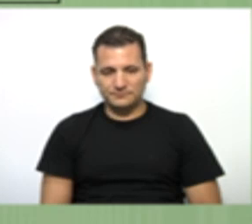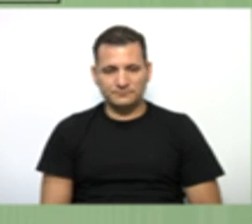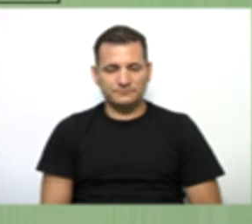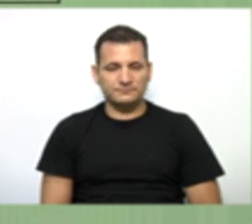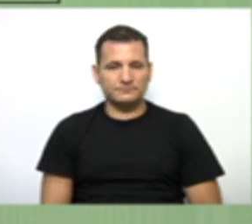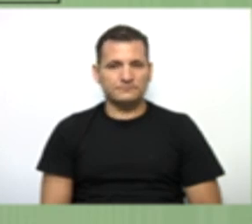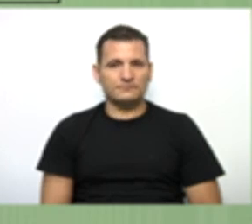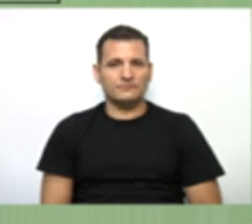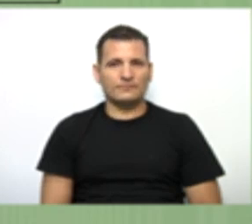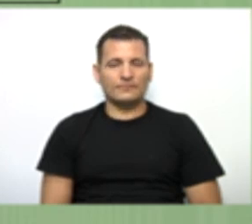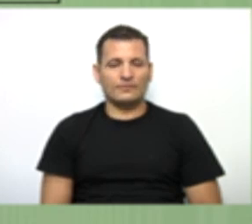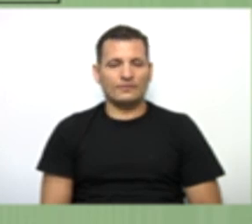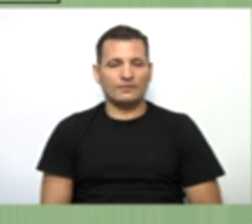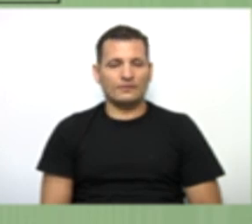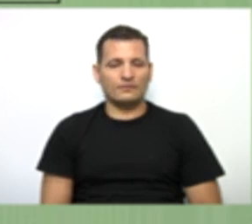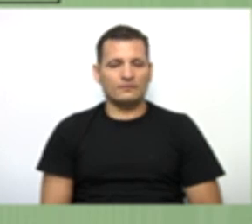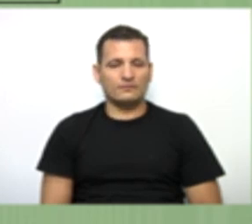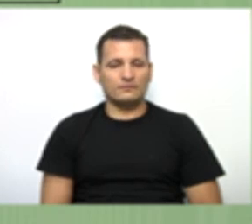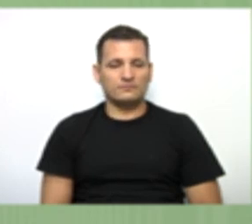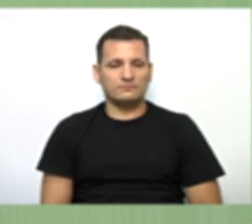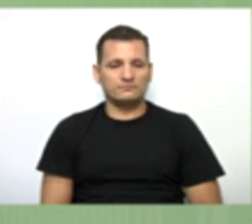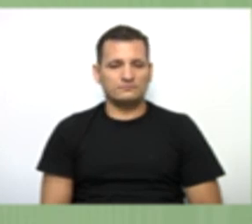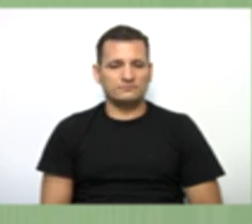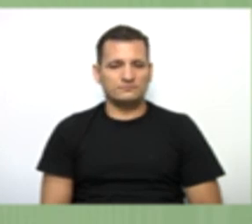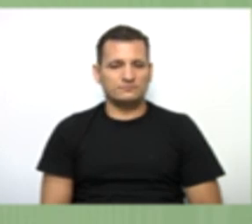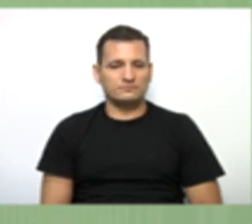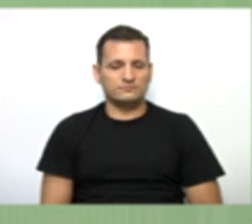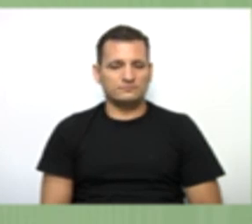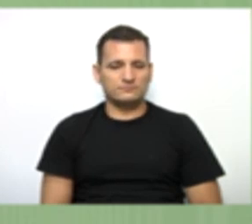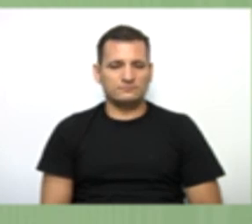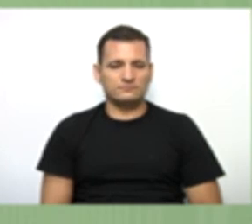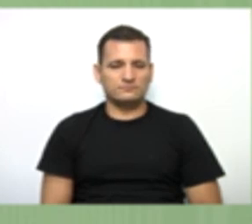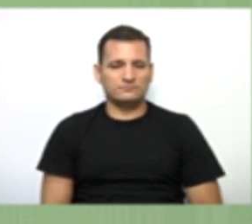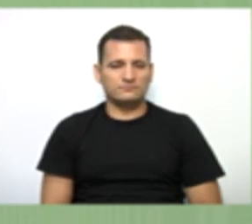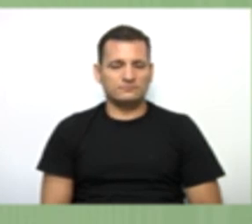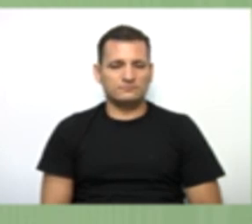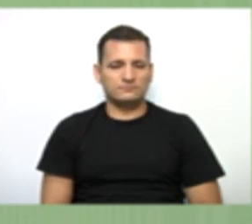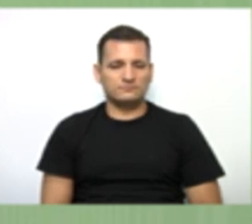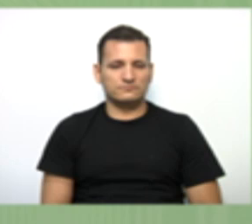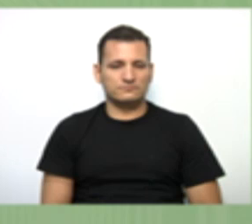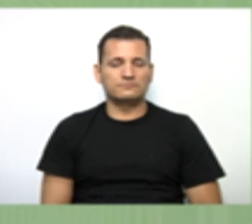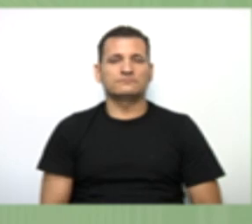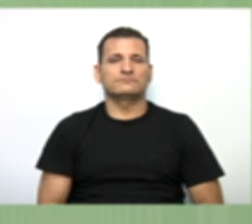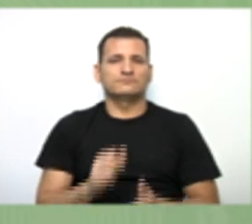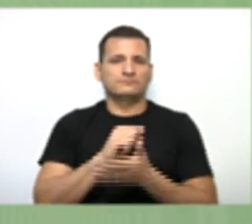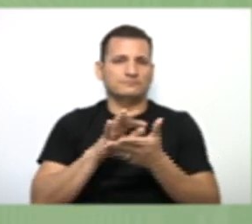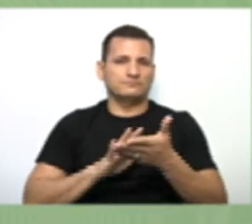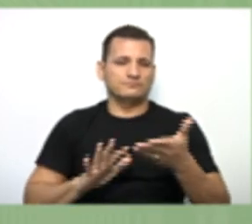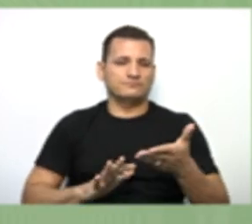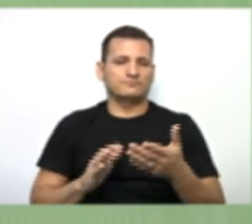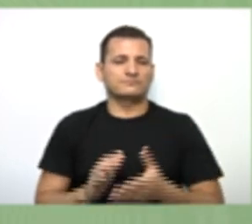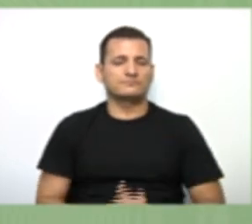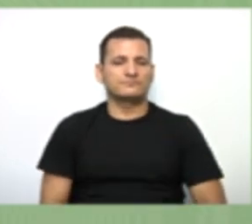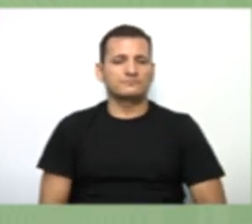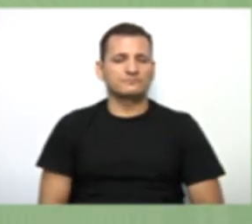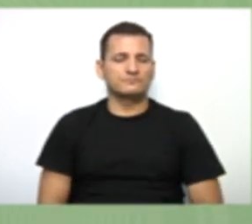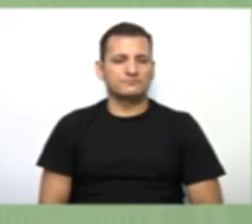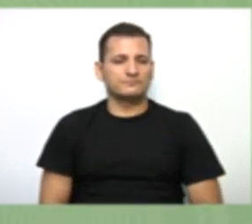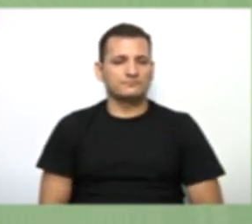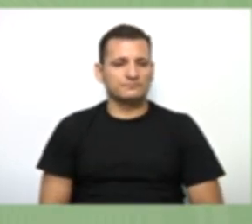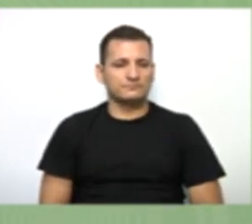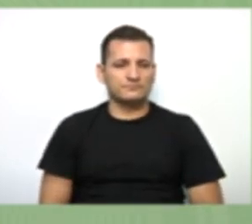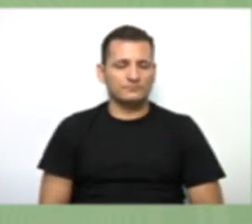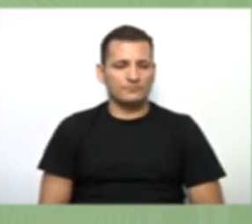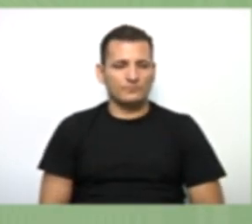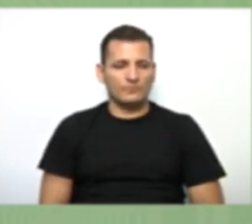aí vários exemplos de cálculo aí para o nosso trabalho. E na atividade de sala,